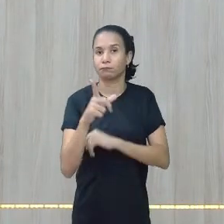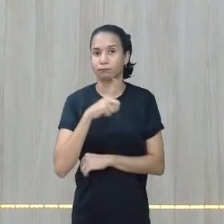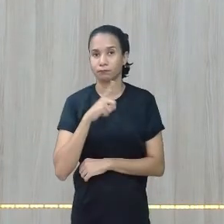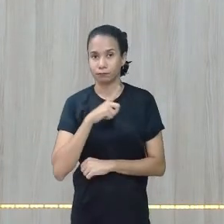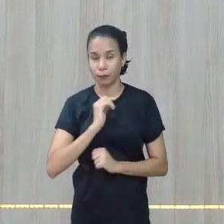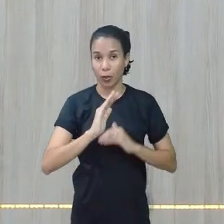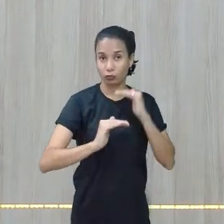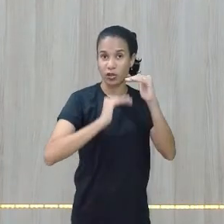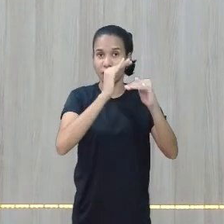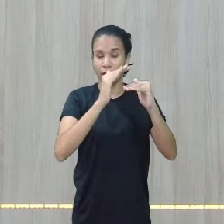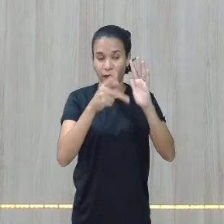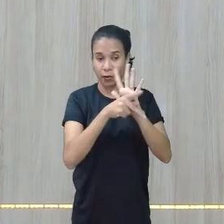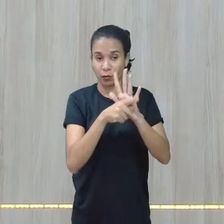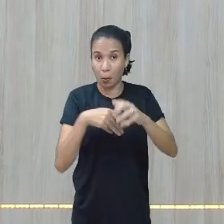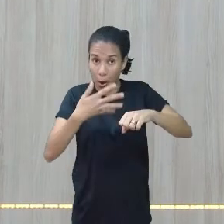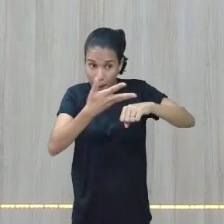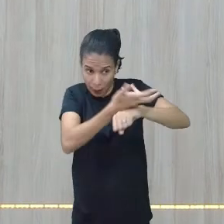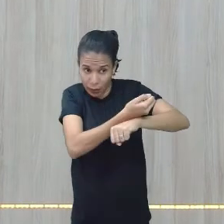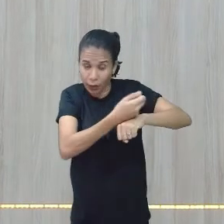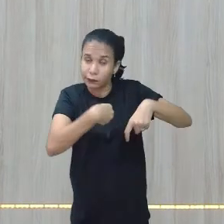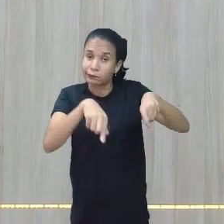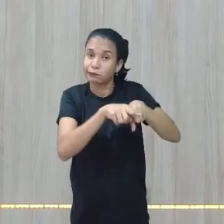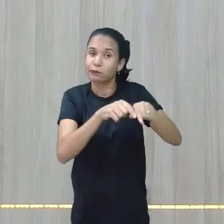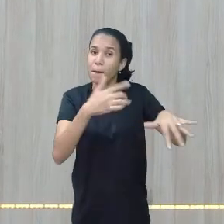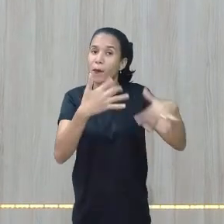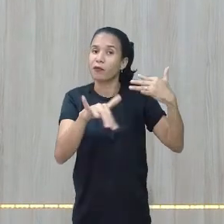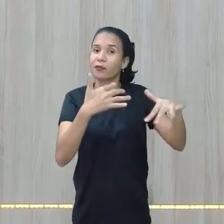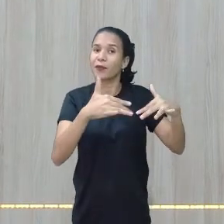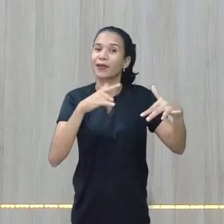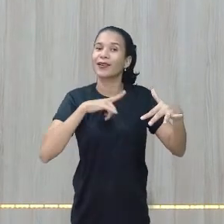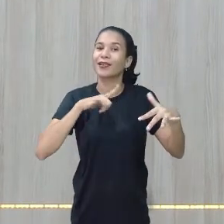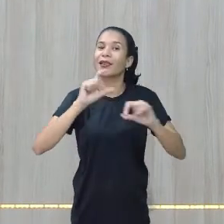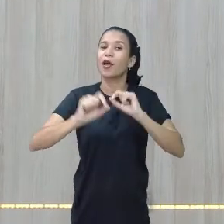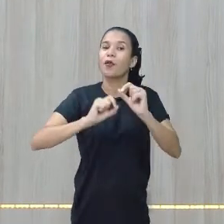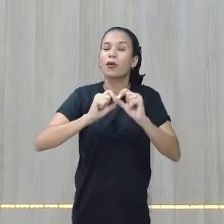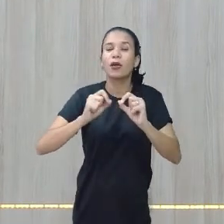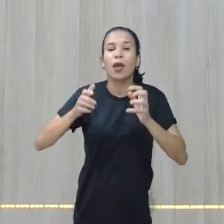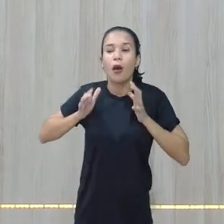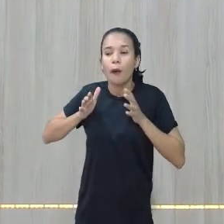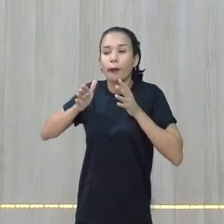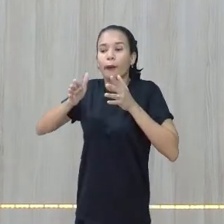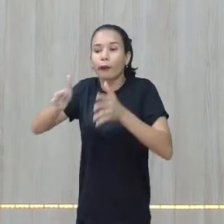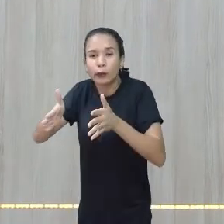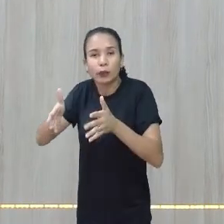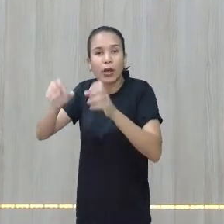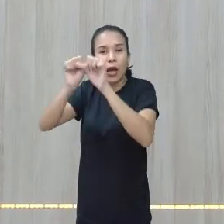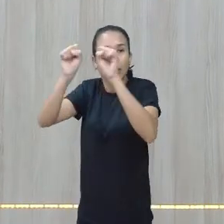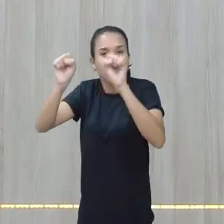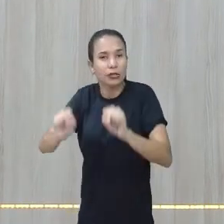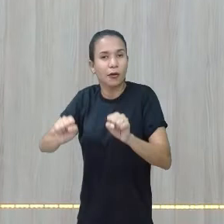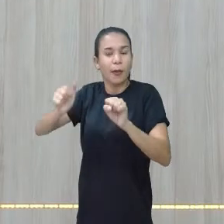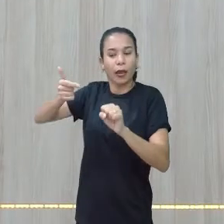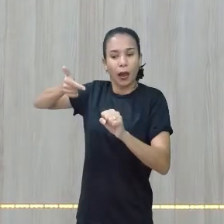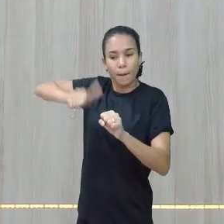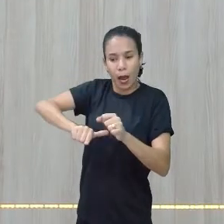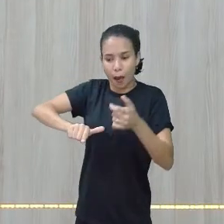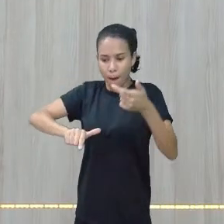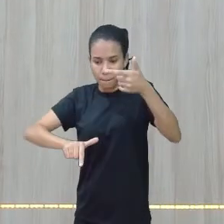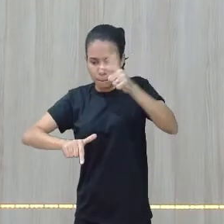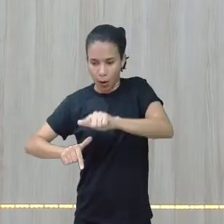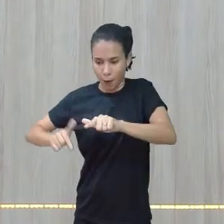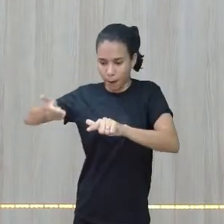o desenvolvimento de habilidades e, a partir disso, ele vai ter condutas sistemáticas e repetidas,